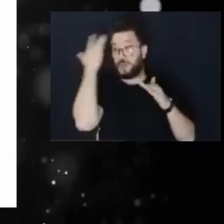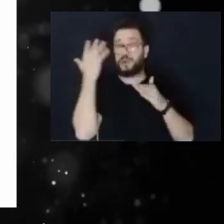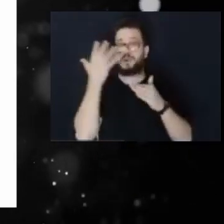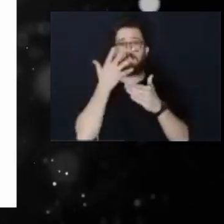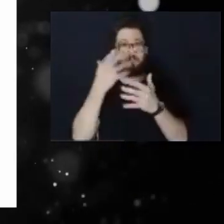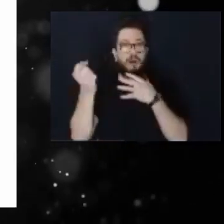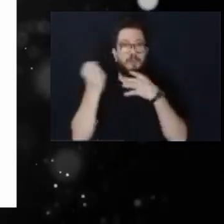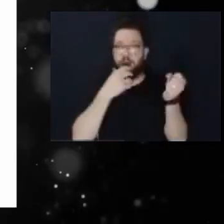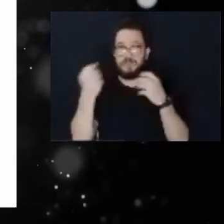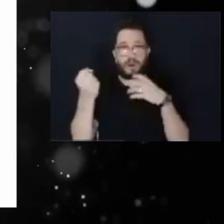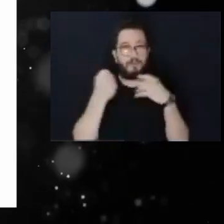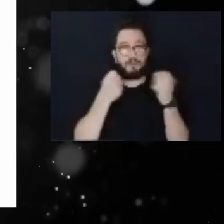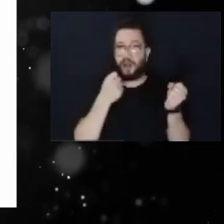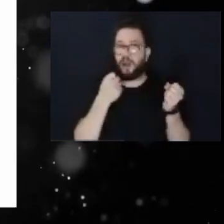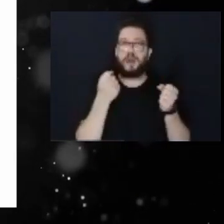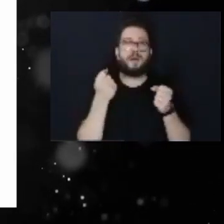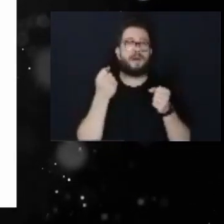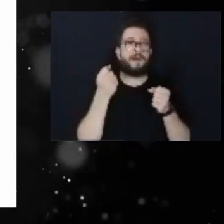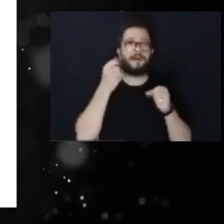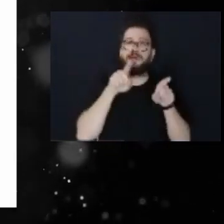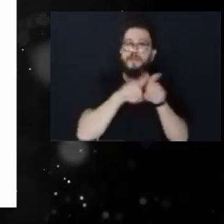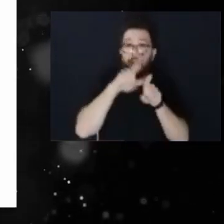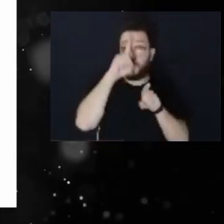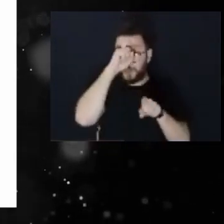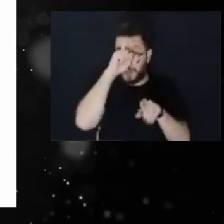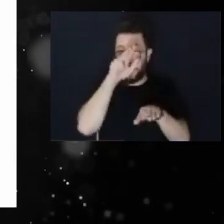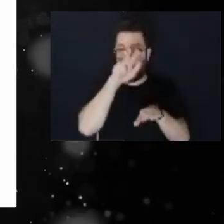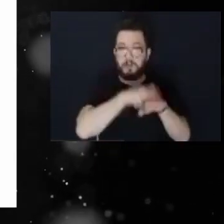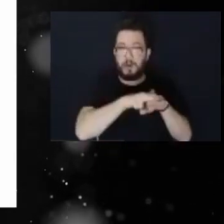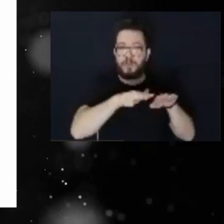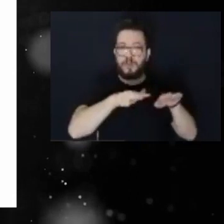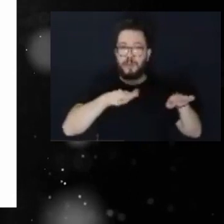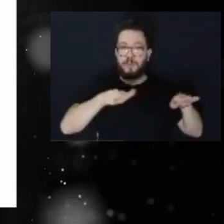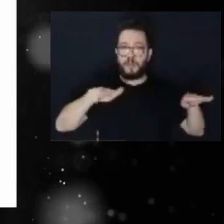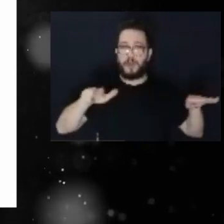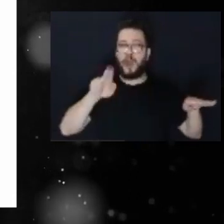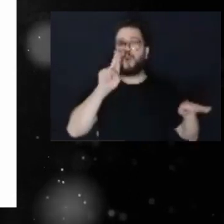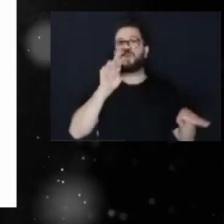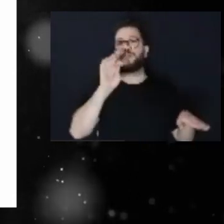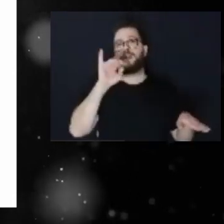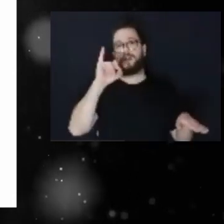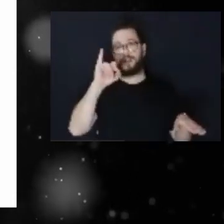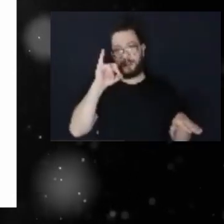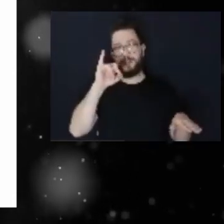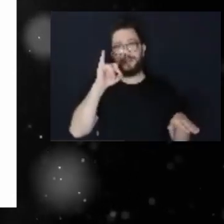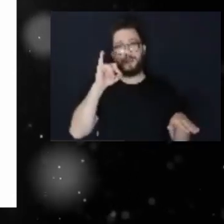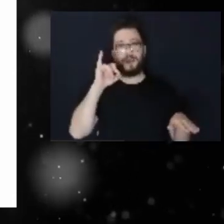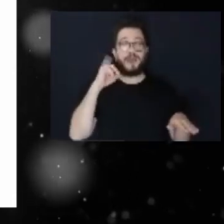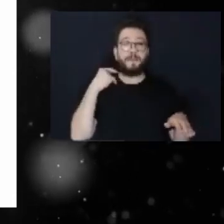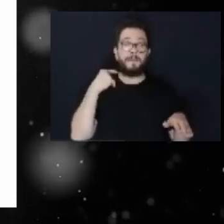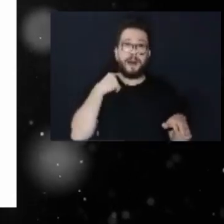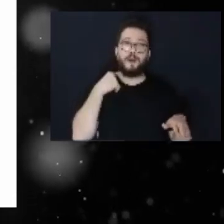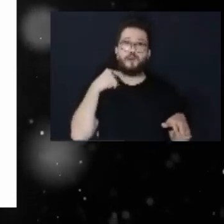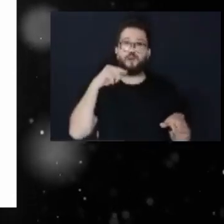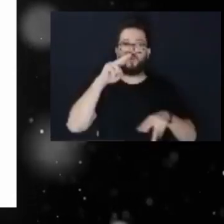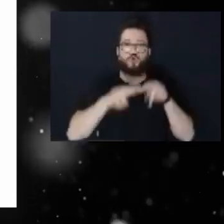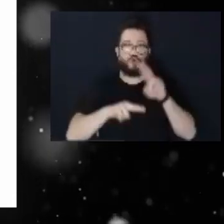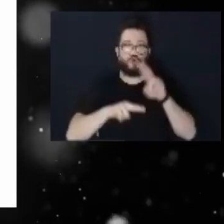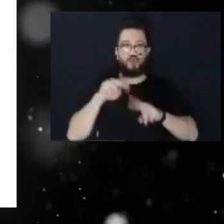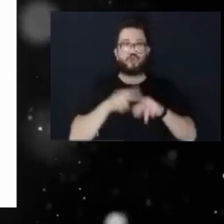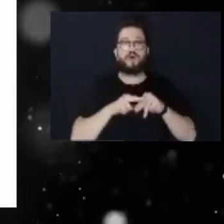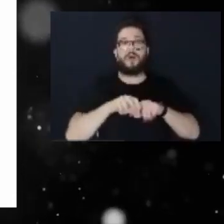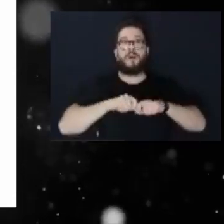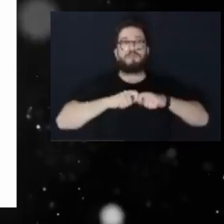chegar a quase 200 internações de UTIs no final de maio e de junho, se a pandemia não for contida